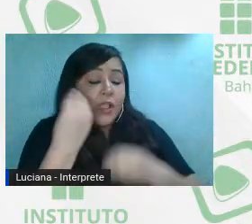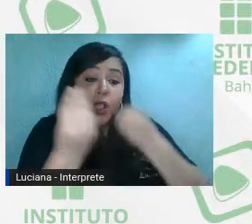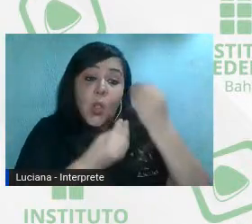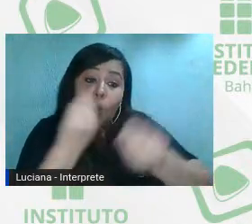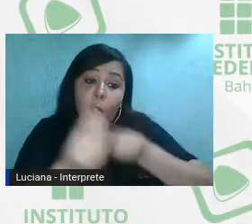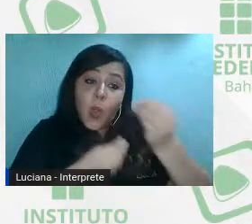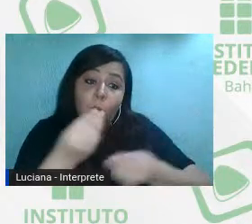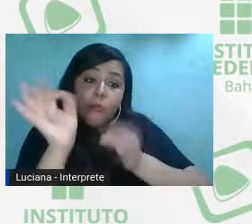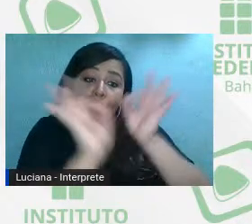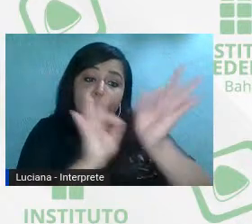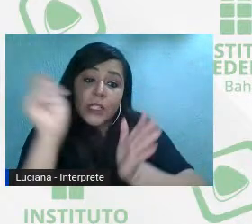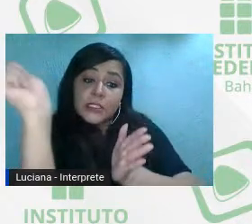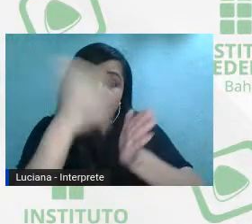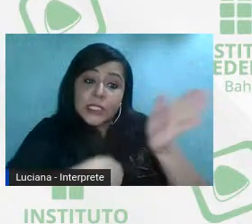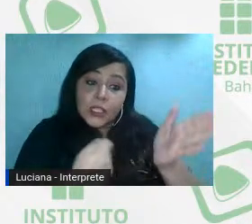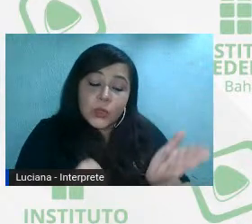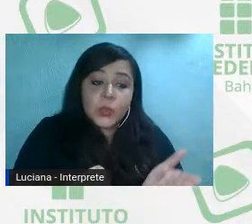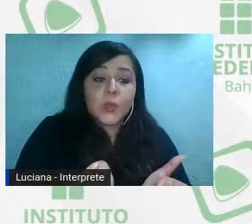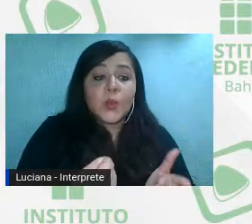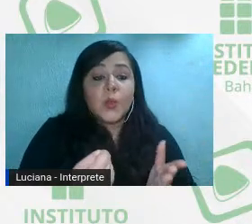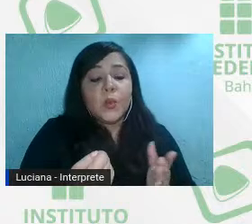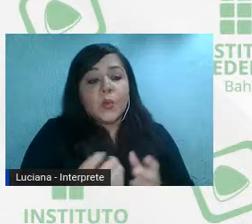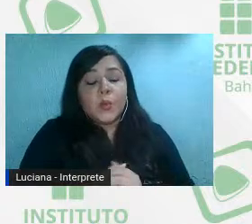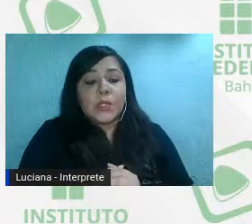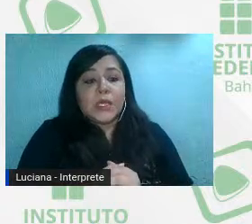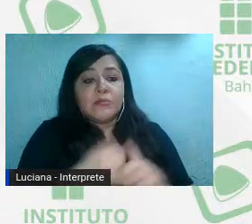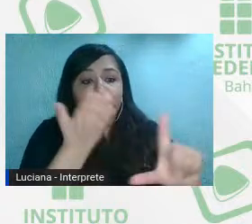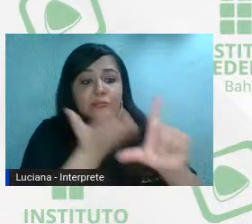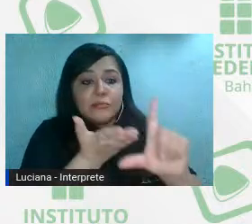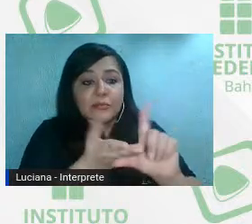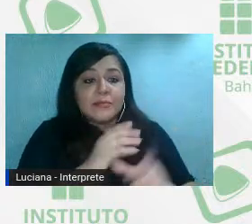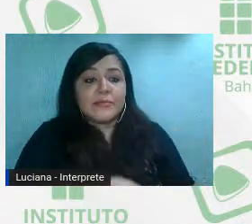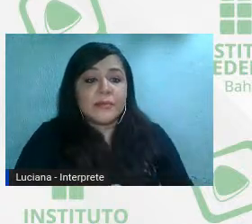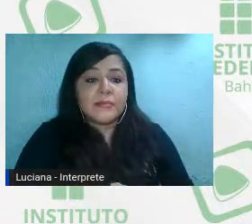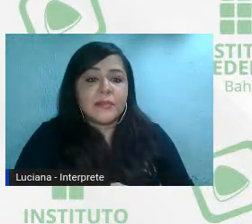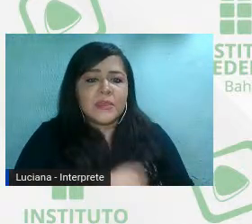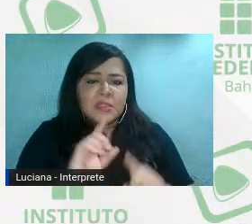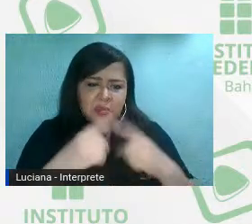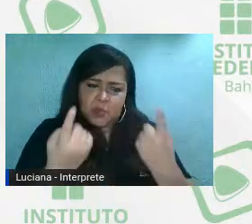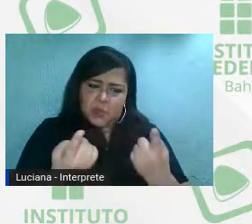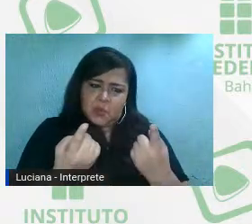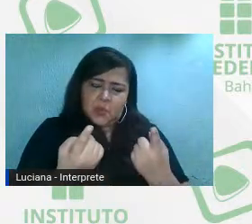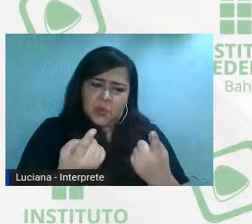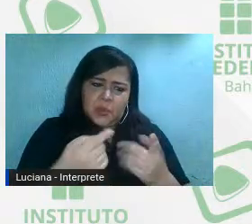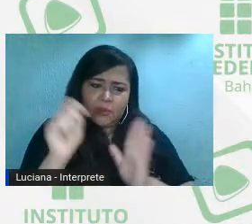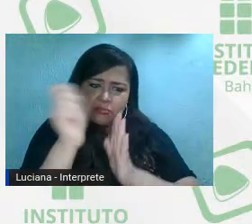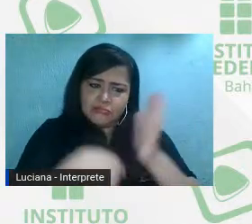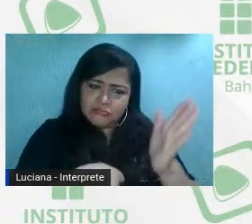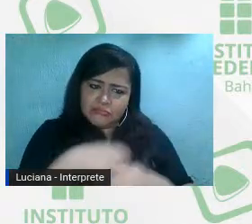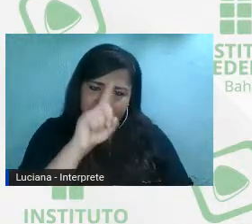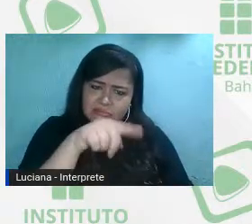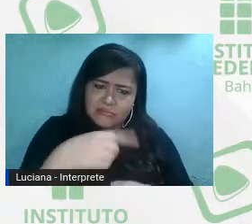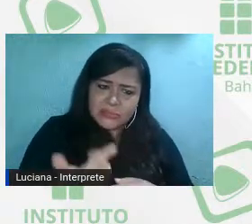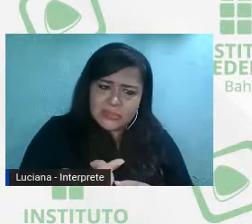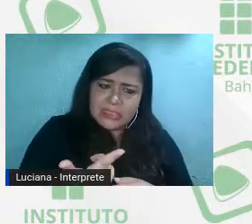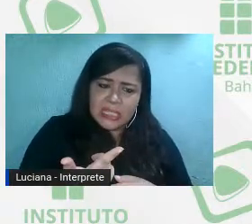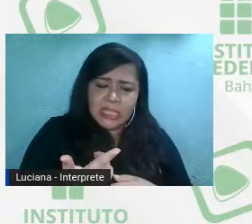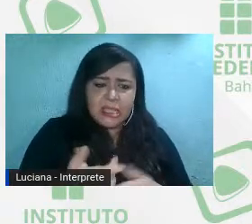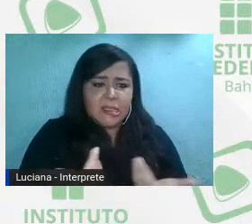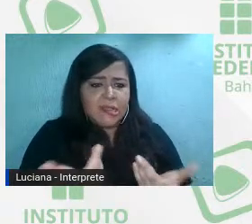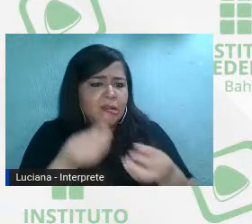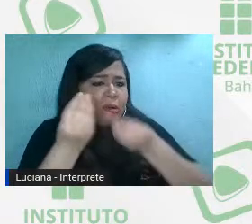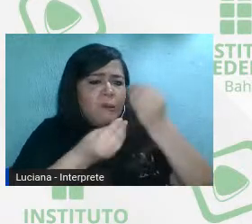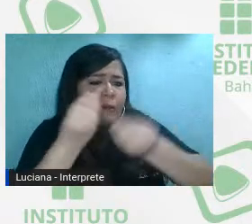Classroom. Uma rubrica, professor? A única rubrica que eu conheço é de assinatura. Como isso vai ajudar a gente no Classroom?